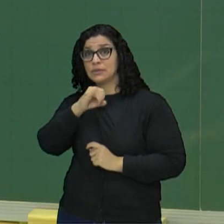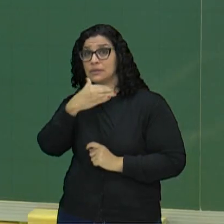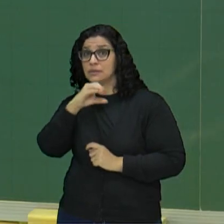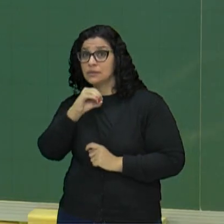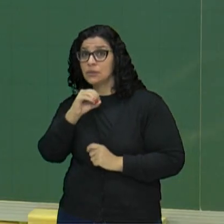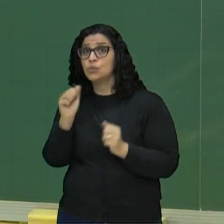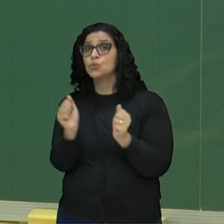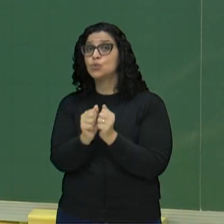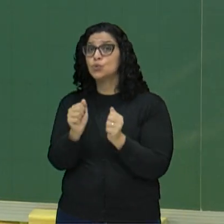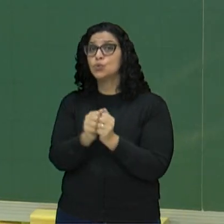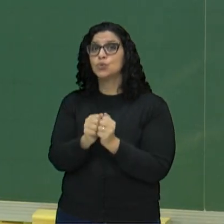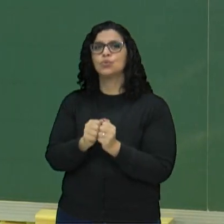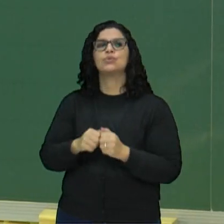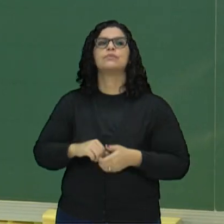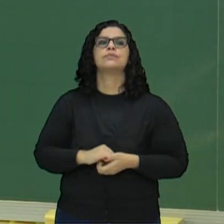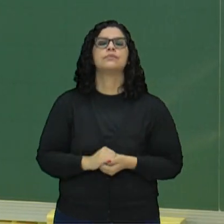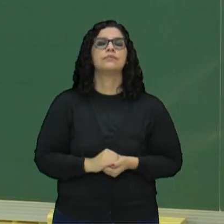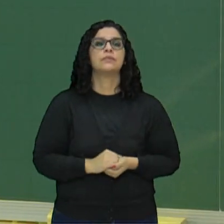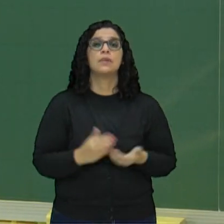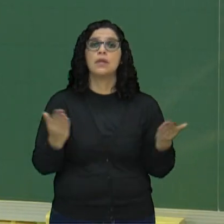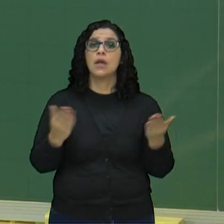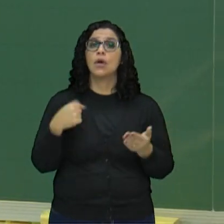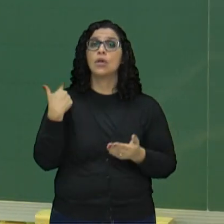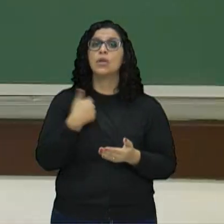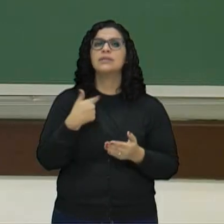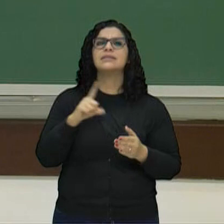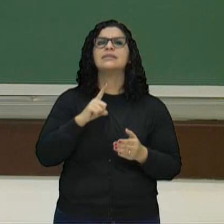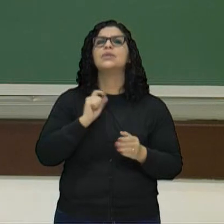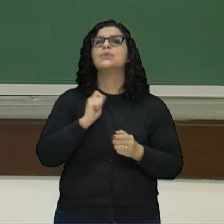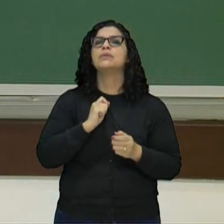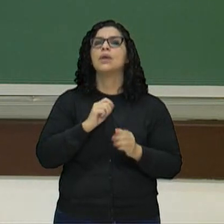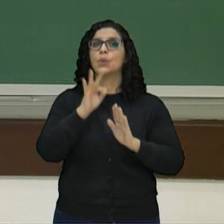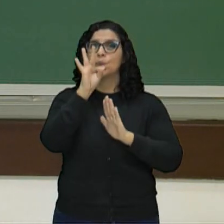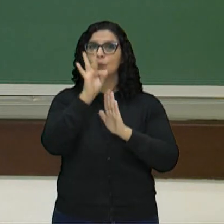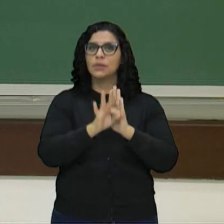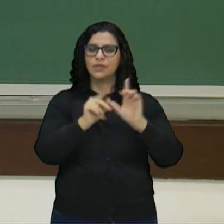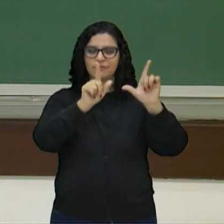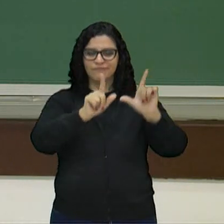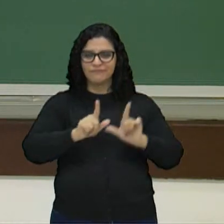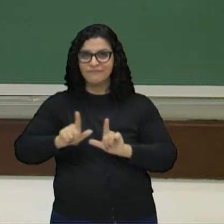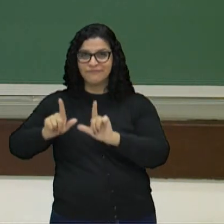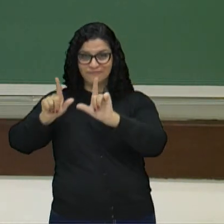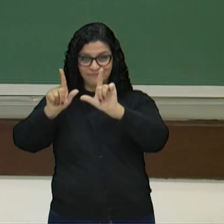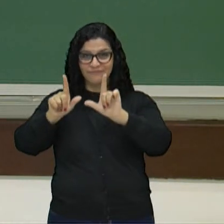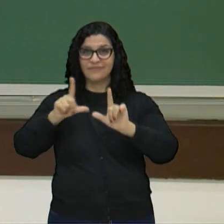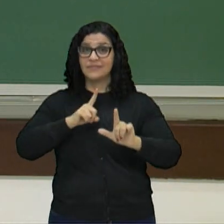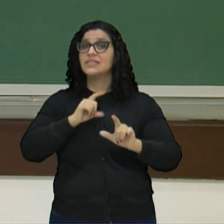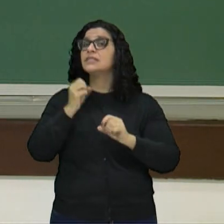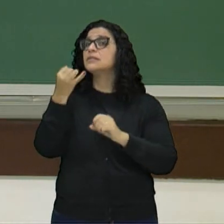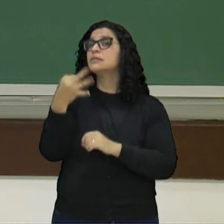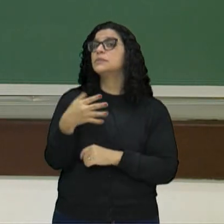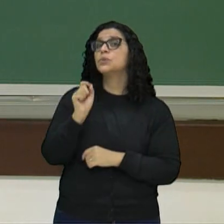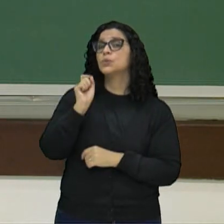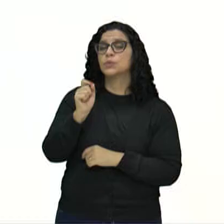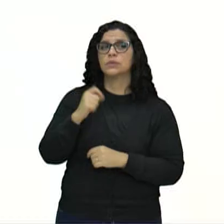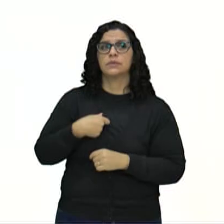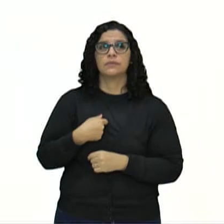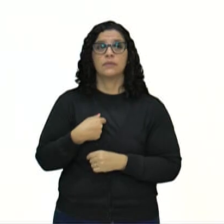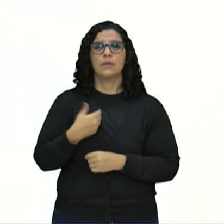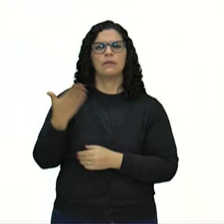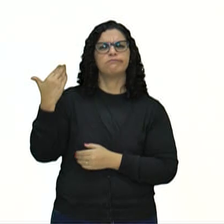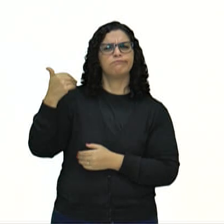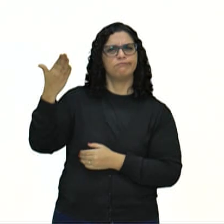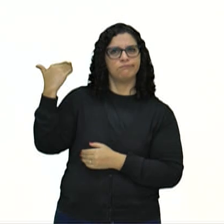viram lá na frase. Nós temos aqui, então, uma tirinha que diz o seguinte: era